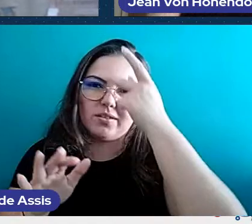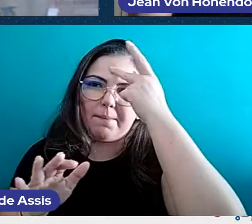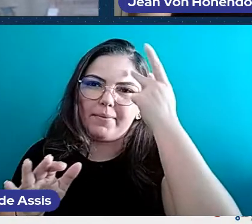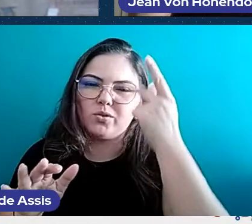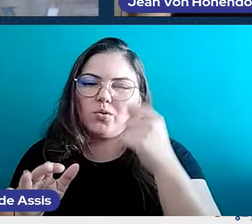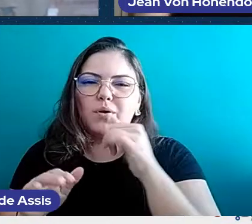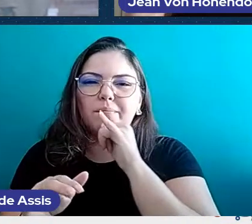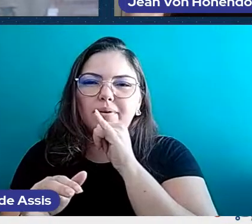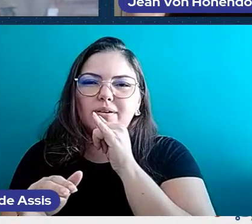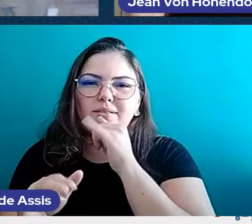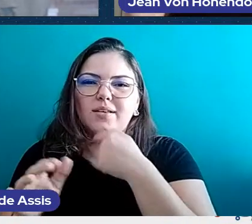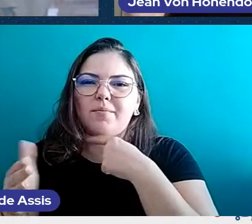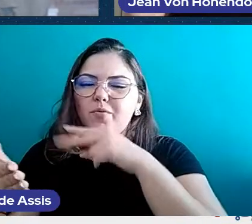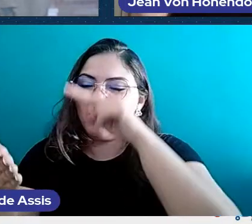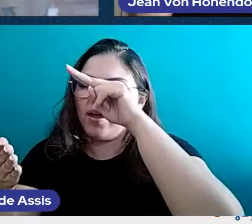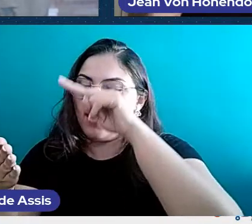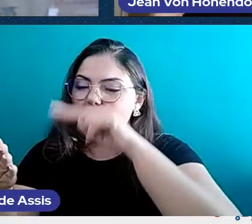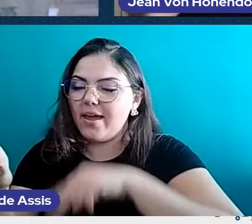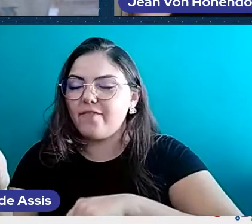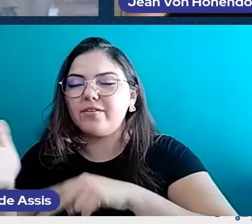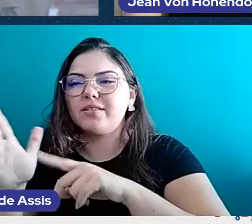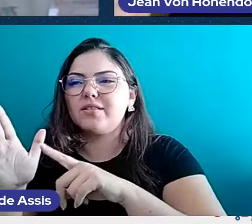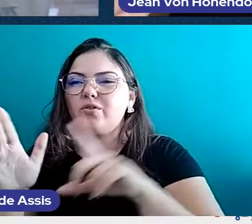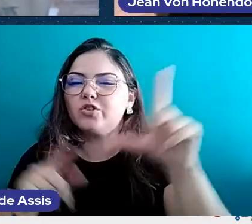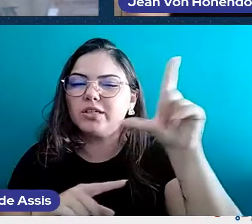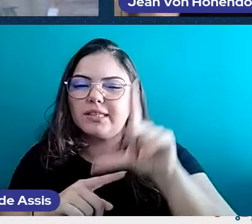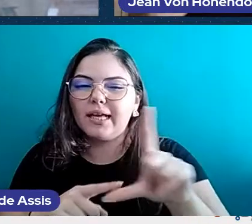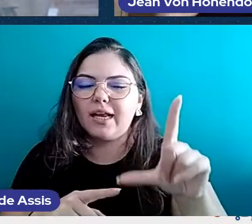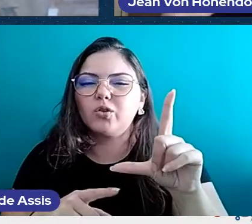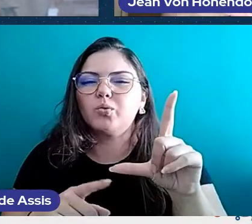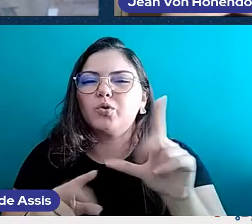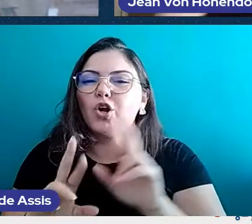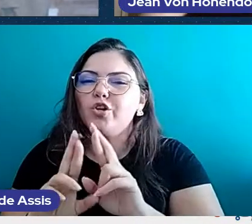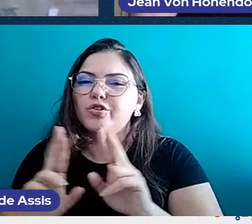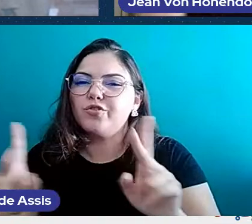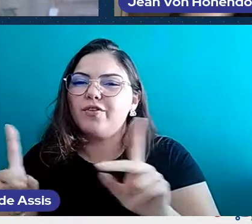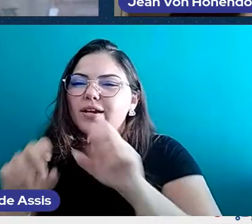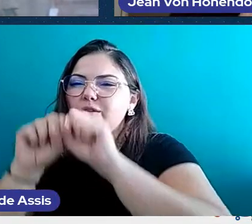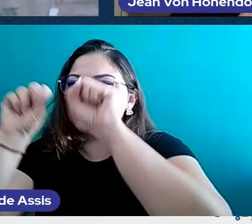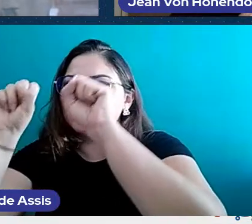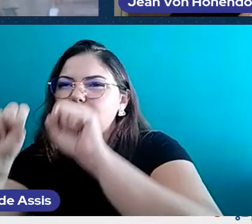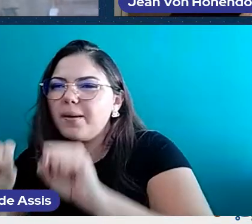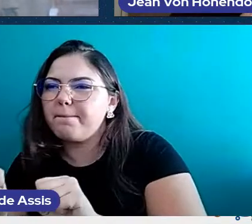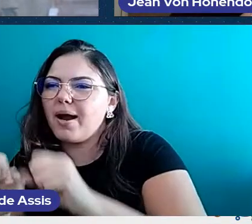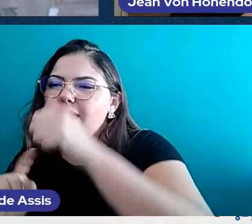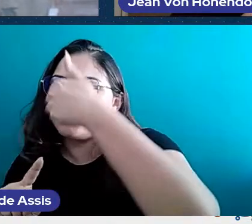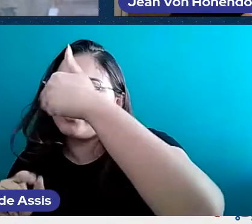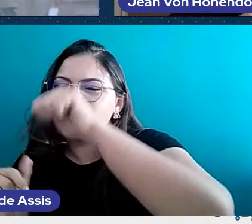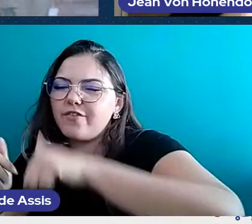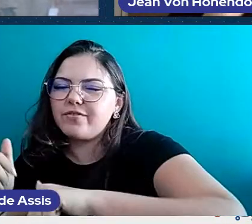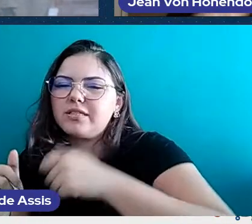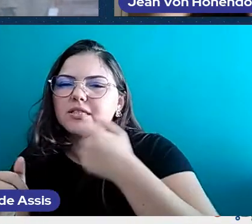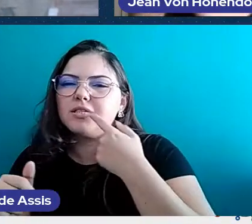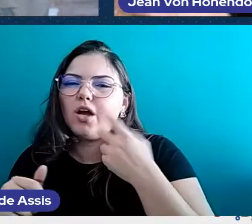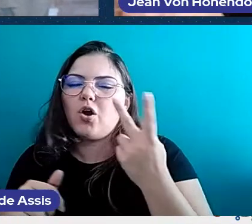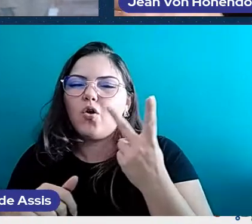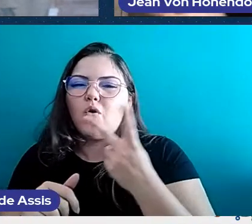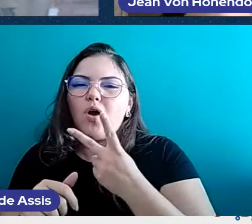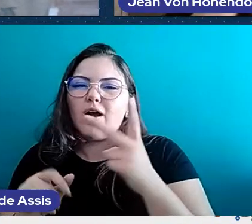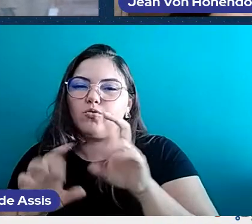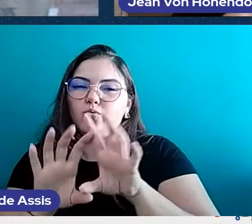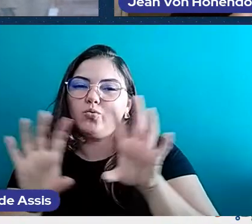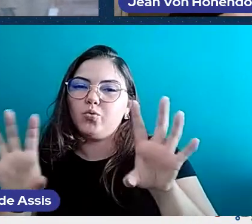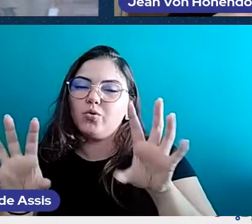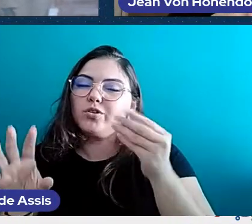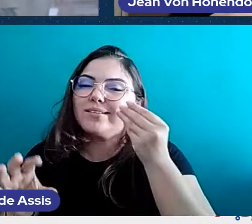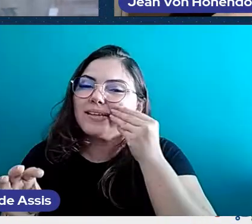literatura com revisão sistemática. Tem as suas diferenças, a revisão que a gente chama de narrativa e tudo mais. Mas aí no, na